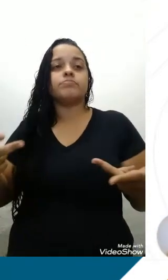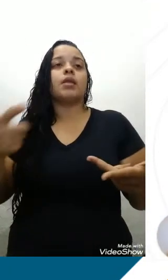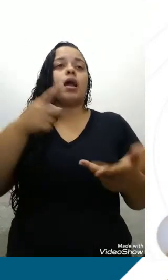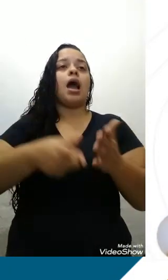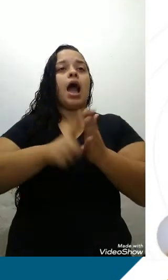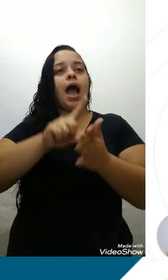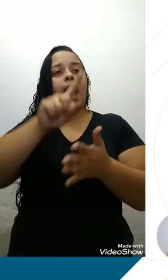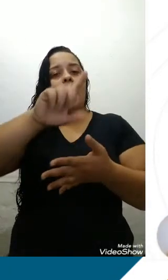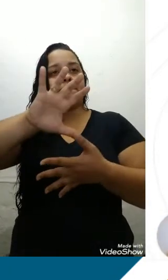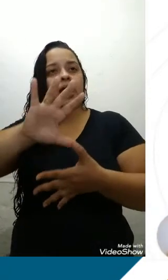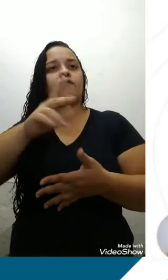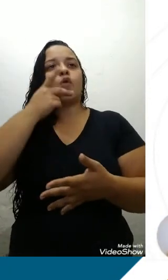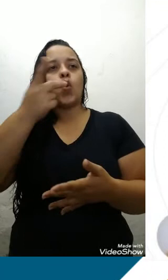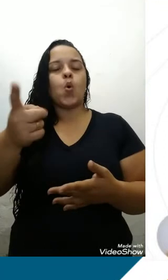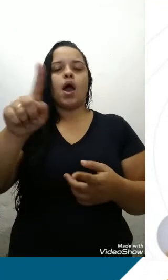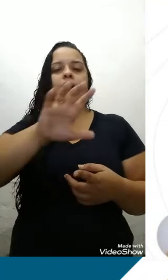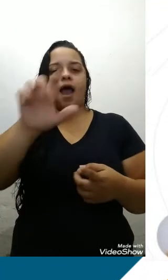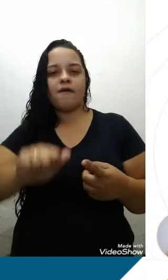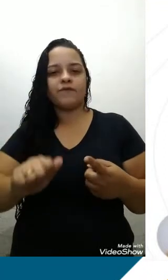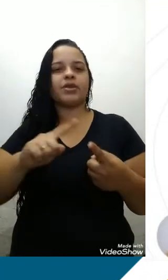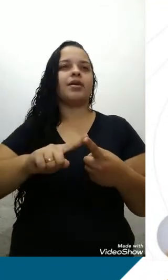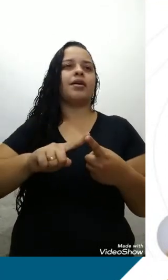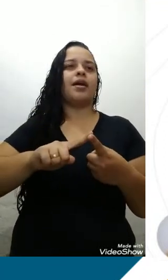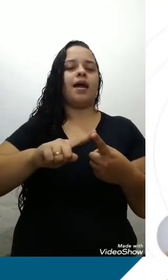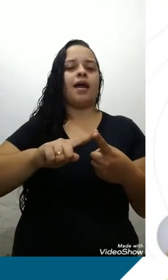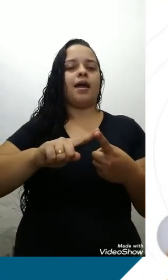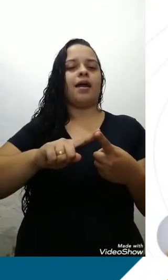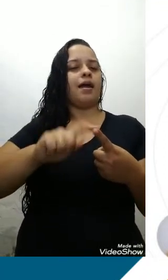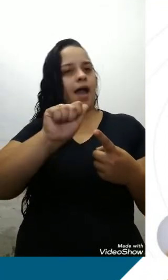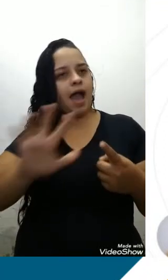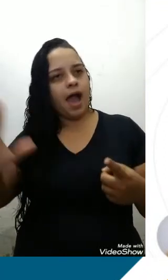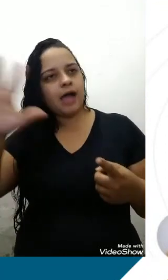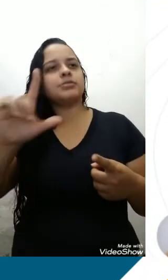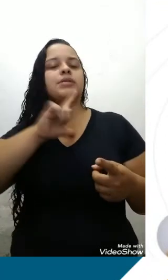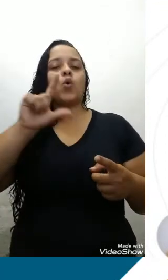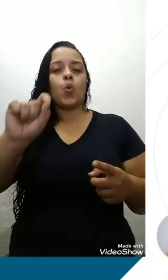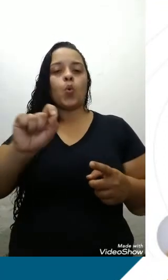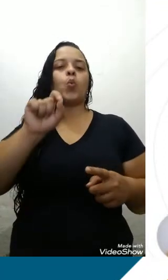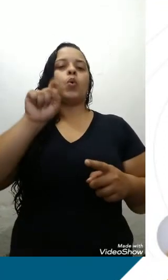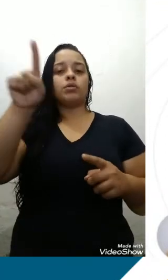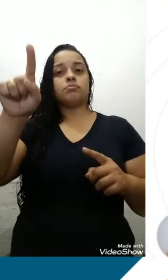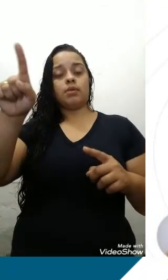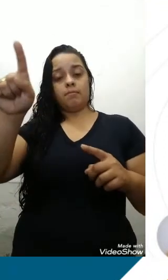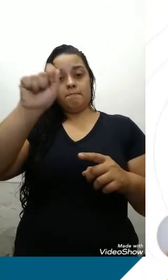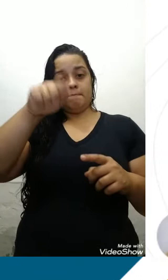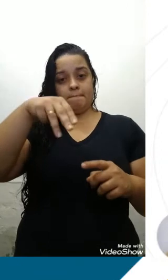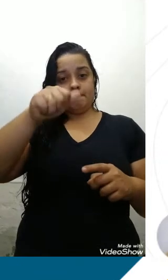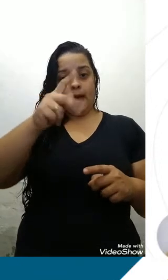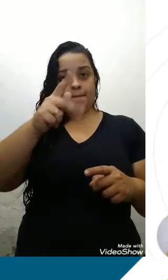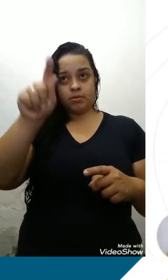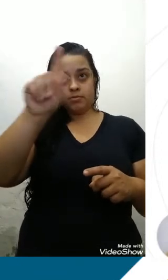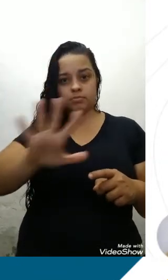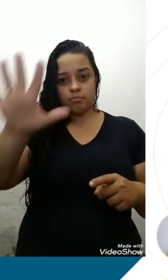os povos Azteca, Maia, Inca, Tupi, Esquimó. Esse mapa eu retirei da apostila de vocês, que está na